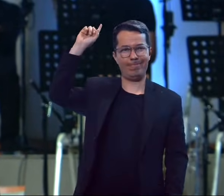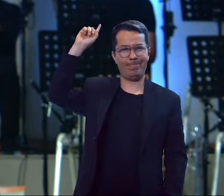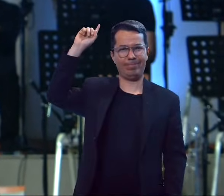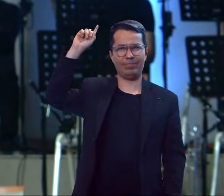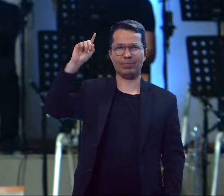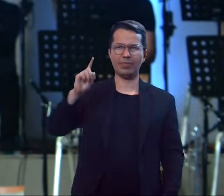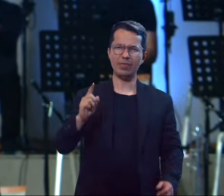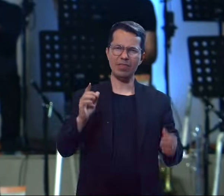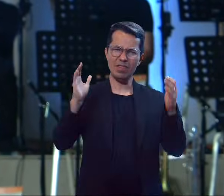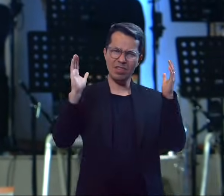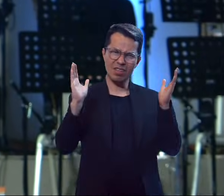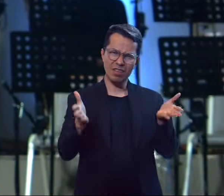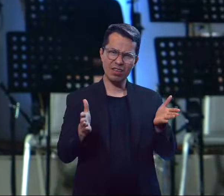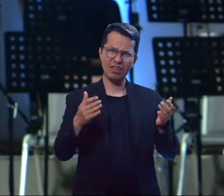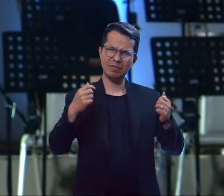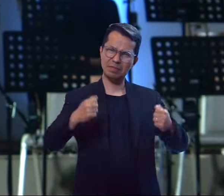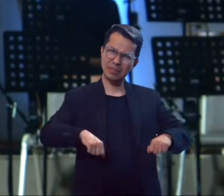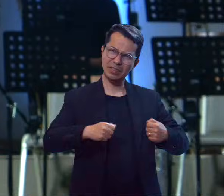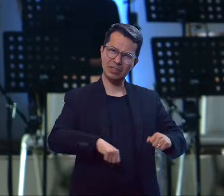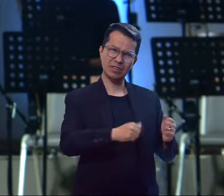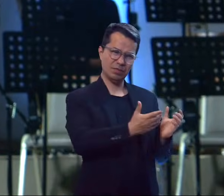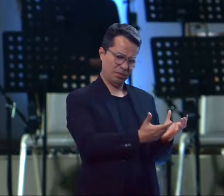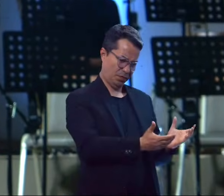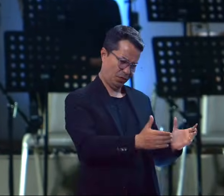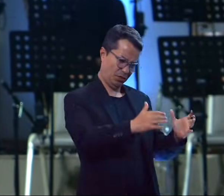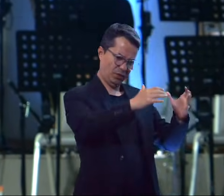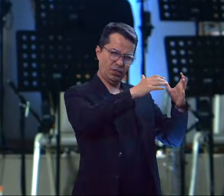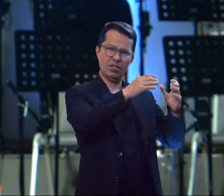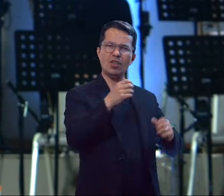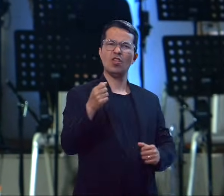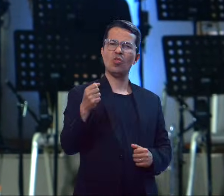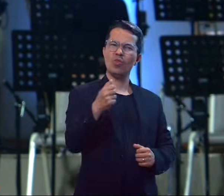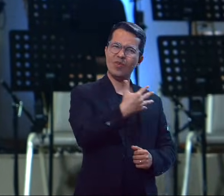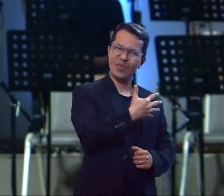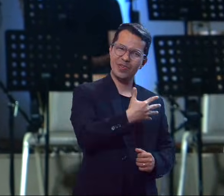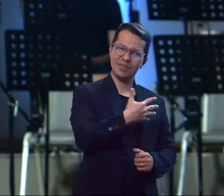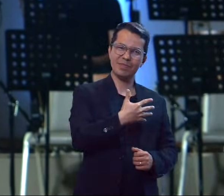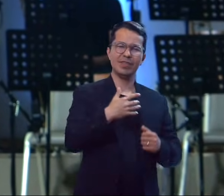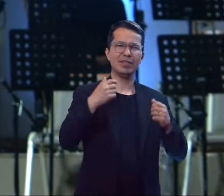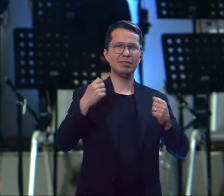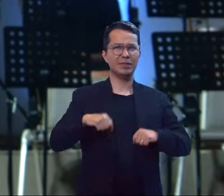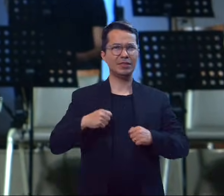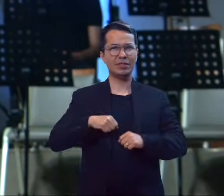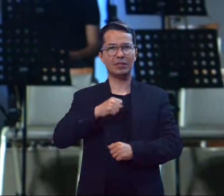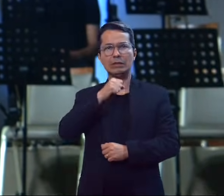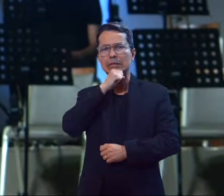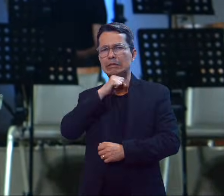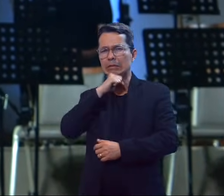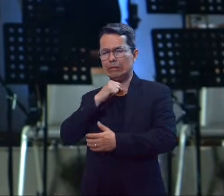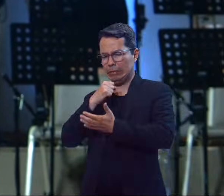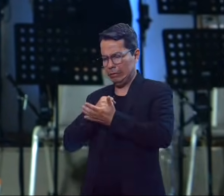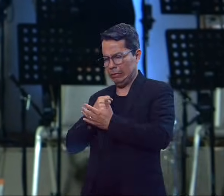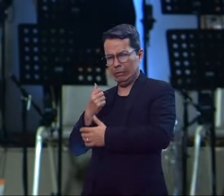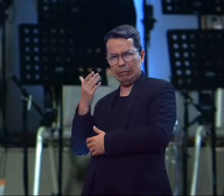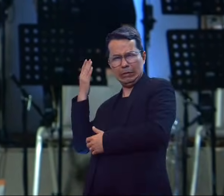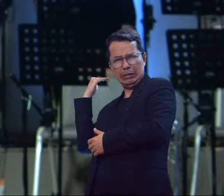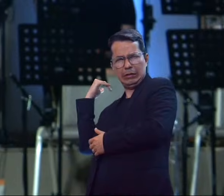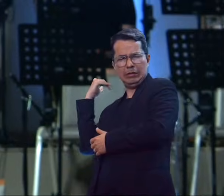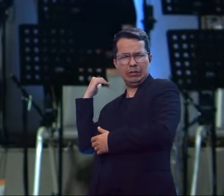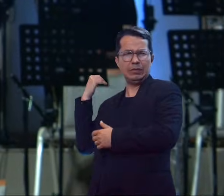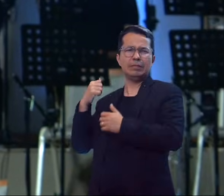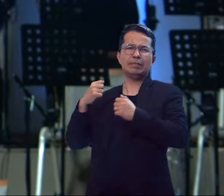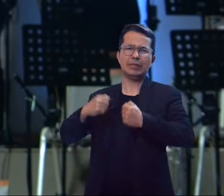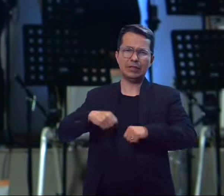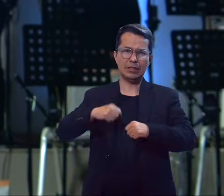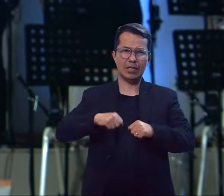gente já estudou que a gente precisa de odres novos, a gente precisa aprender a resolver problemas antigos, a gente precisa preparar um exército, mas a